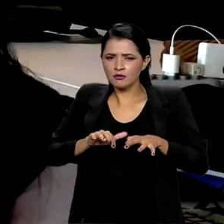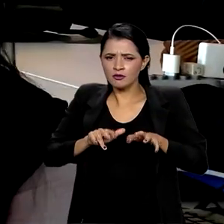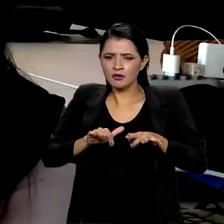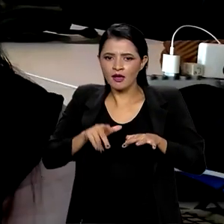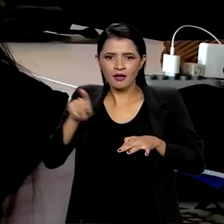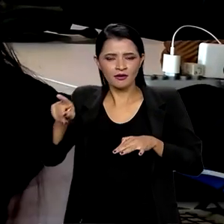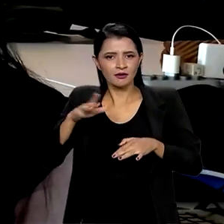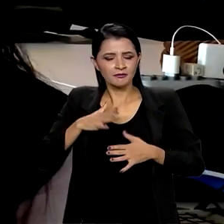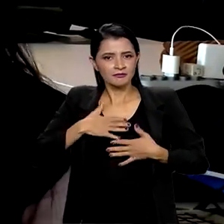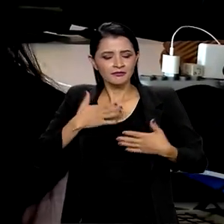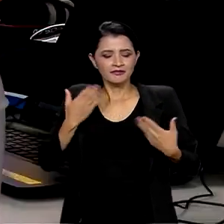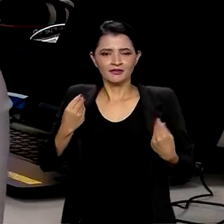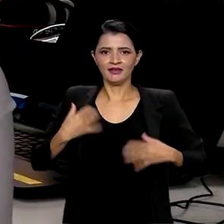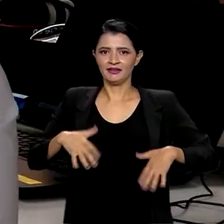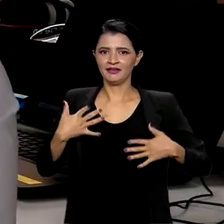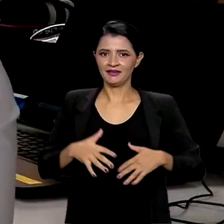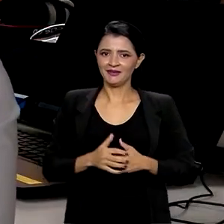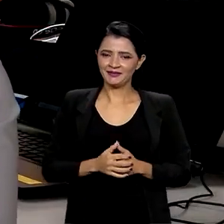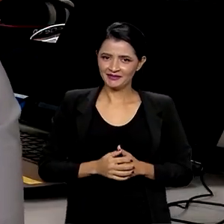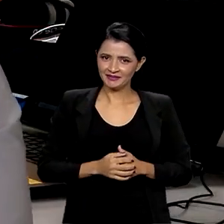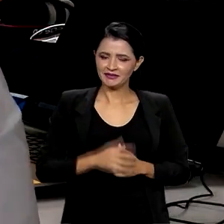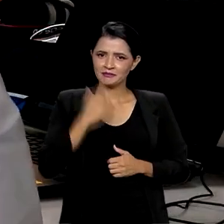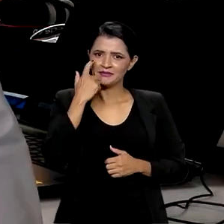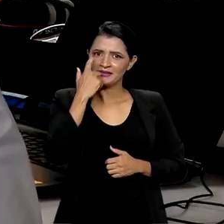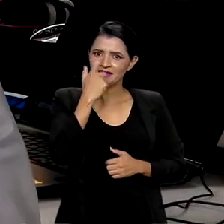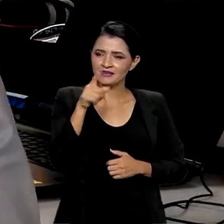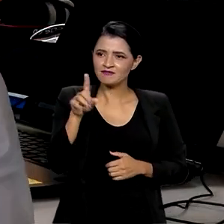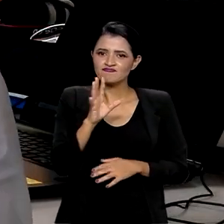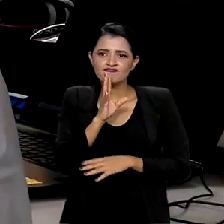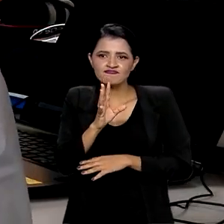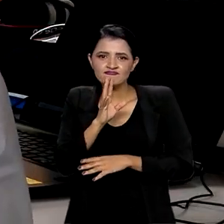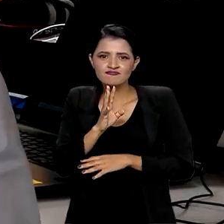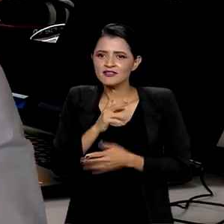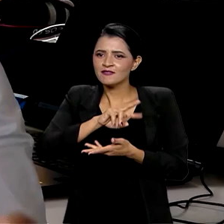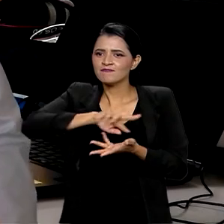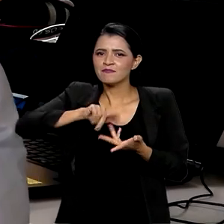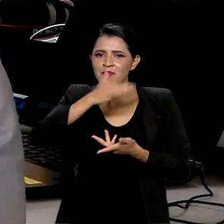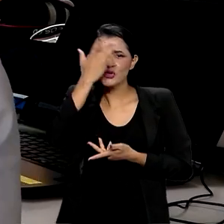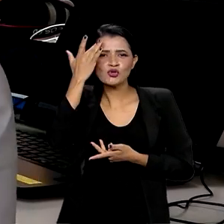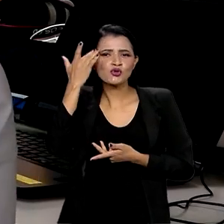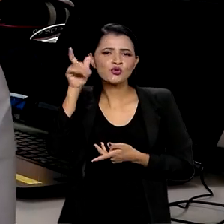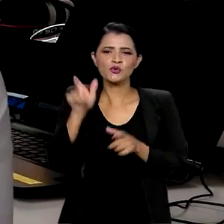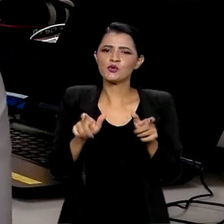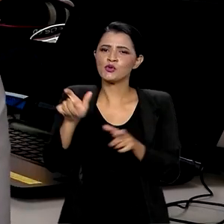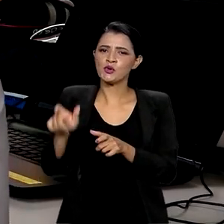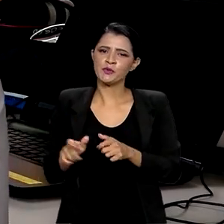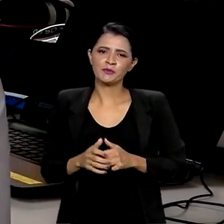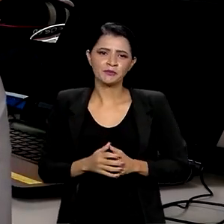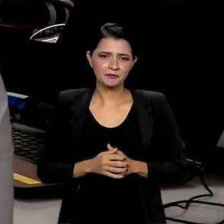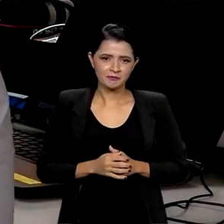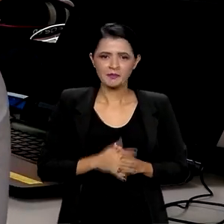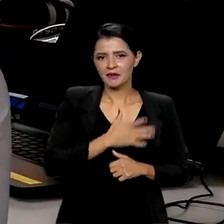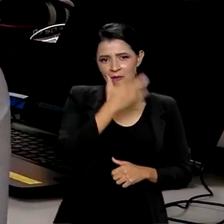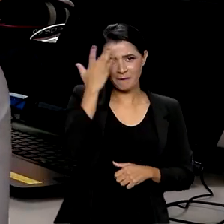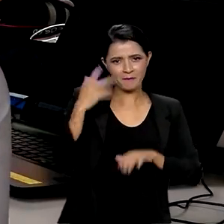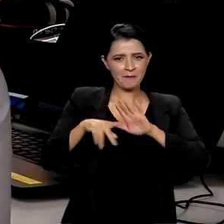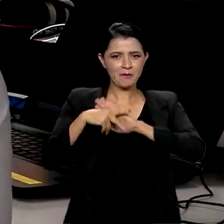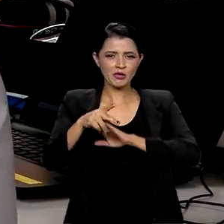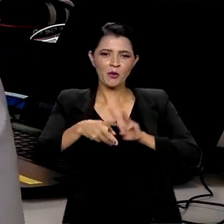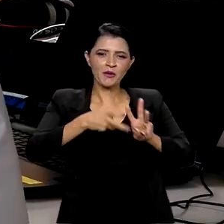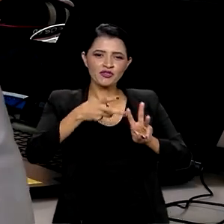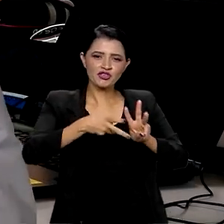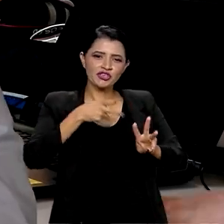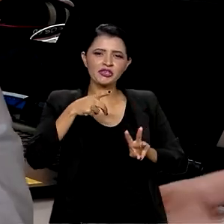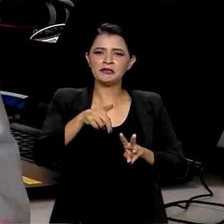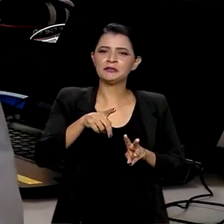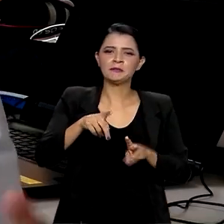ficou impressionada. Muito interessante, conhecendo todas as gentes, pessoas da povos indígenas,